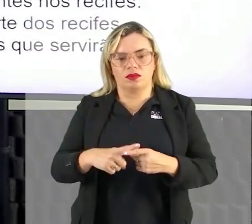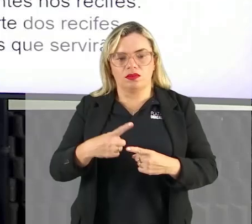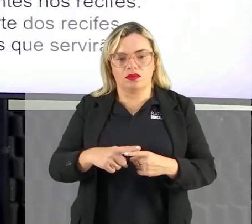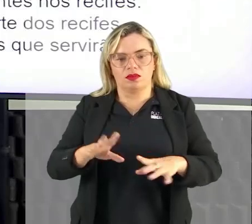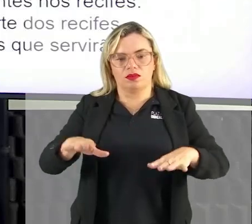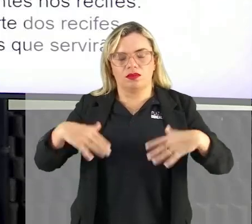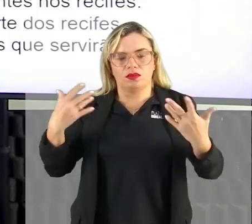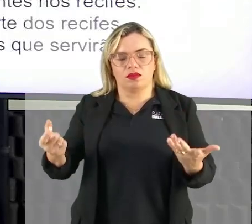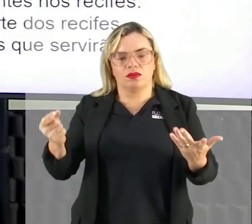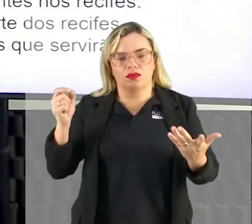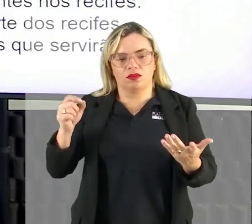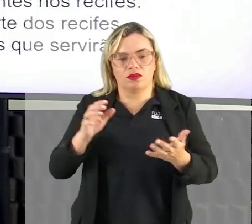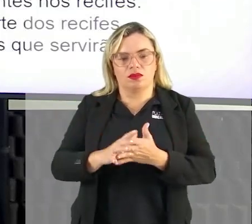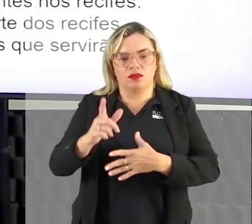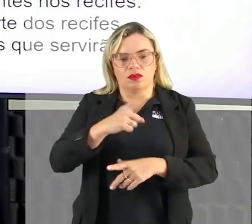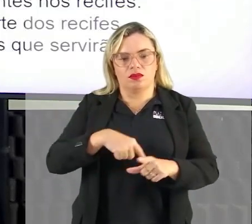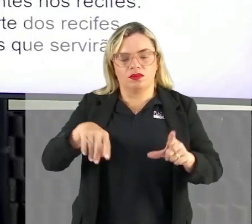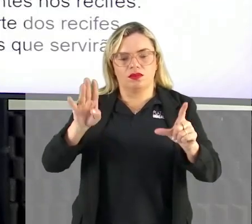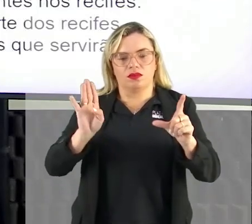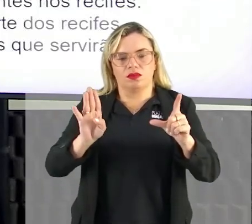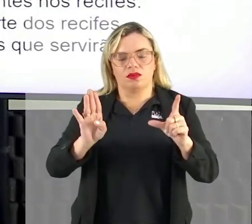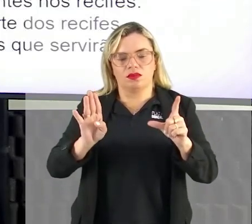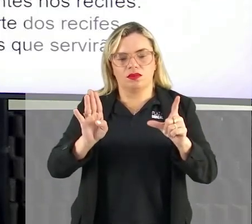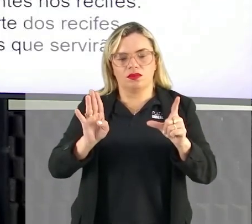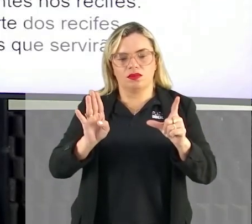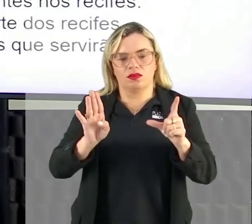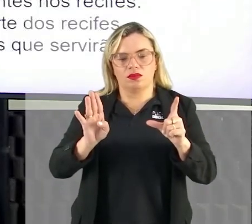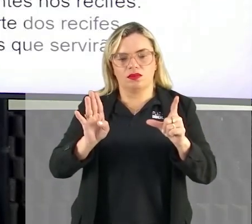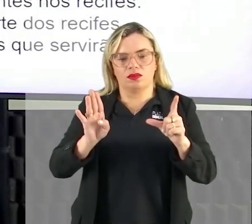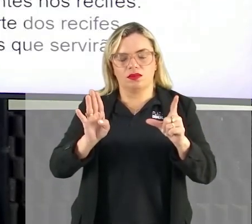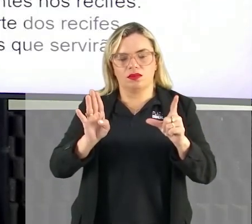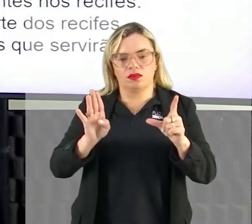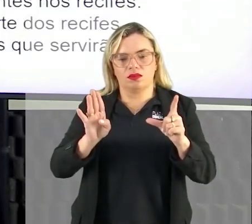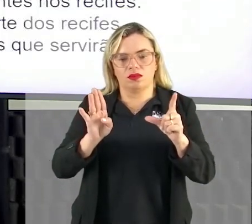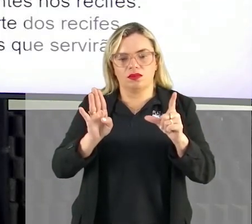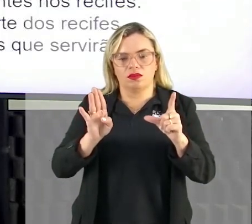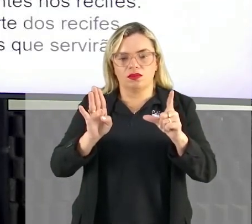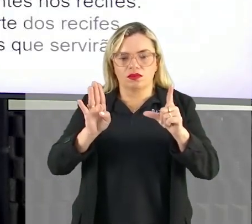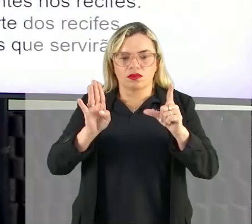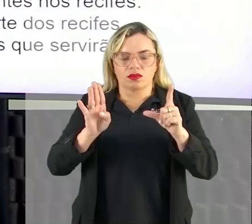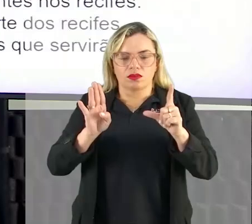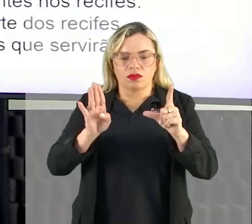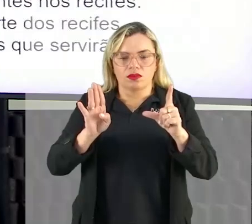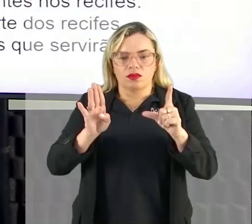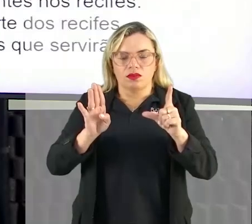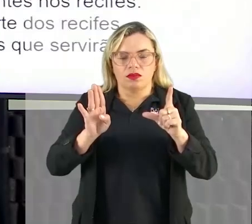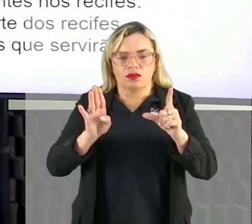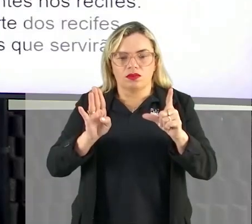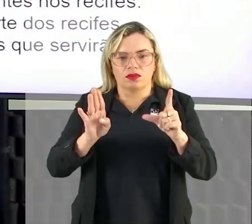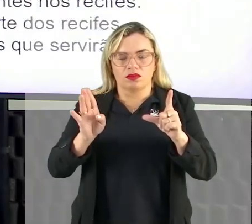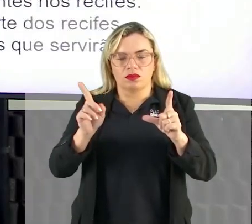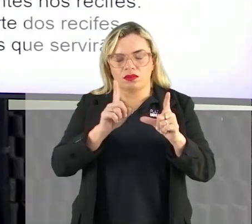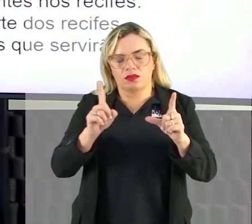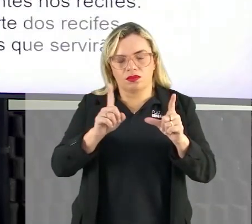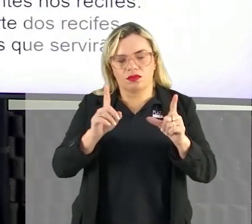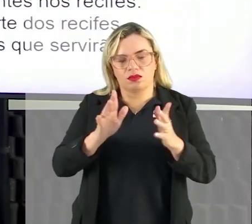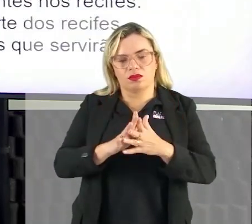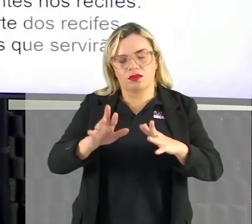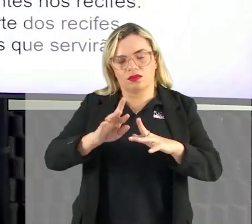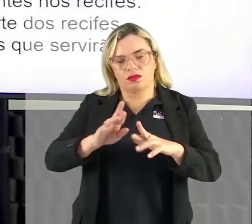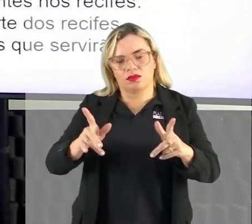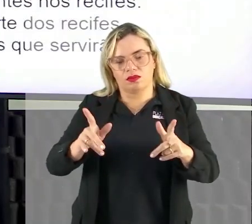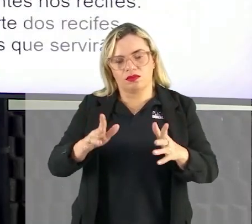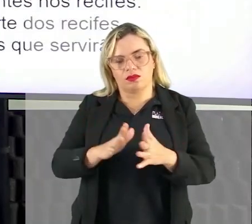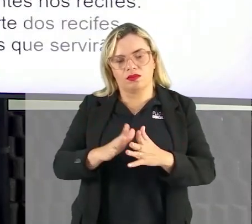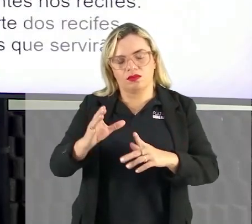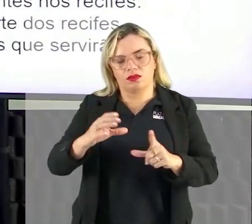as algas, a letra B diz que elas atuam como consumidores, a gente já vê aí que não se aplica, né?